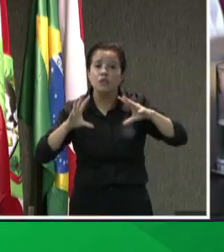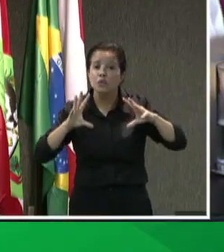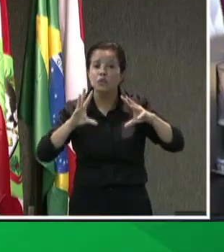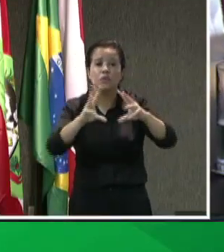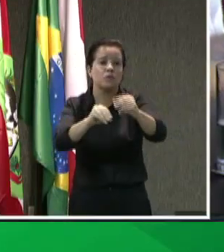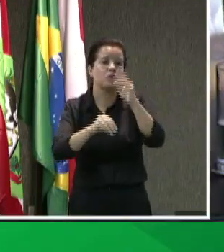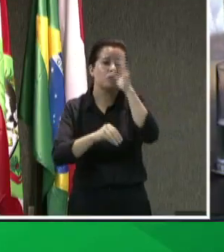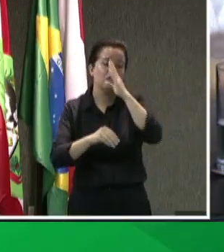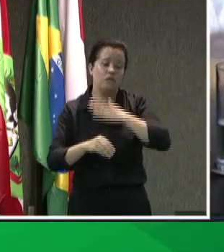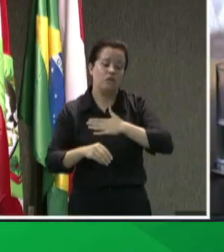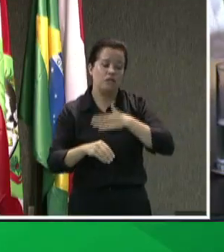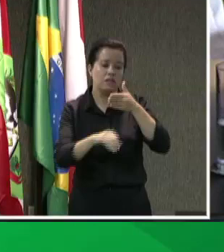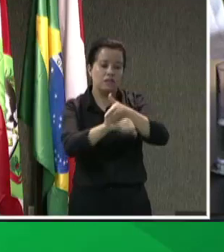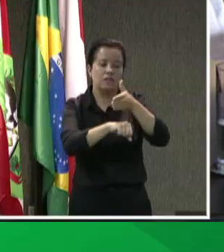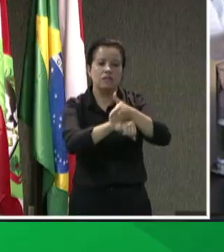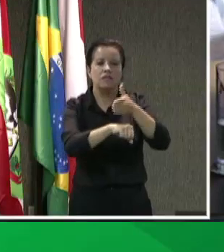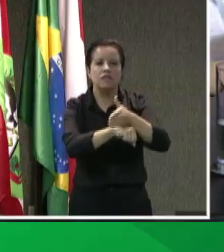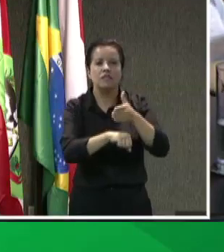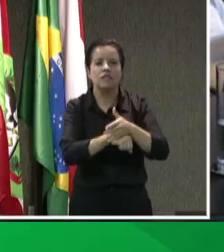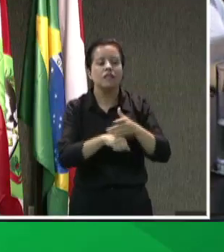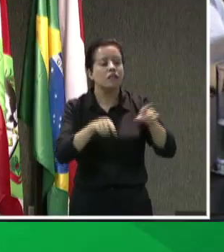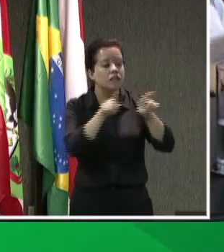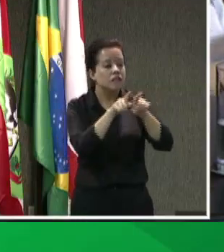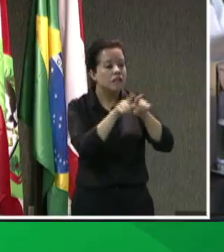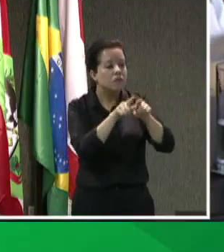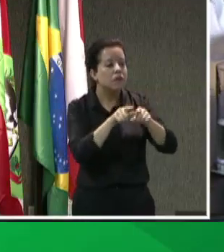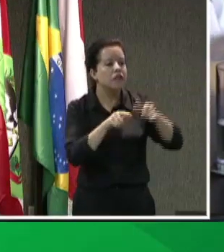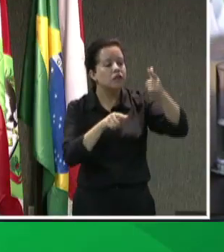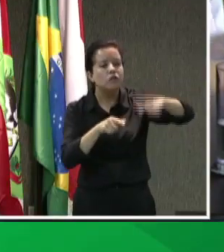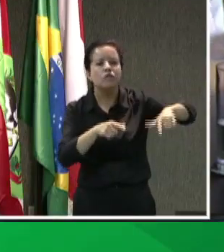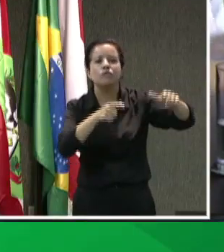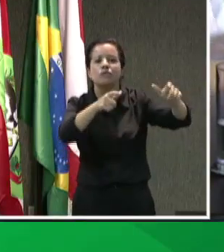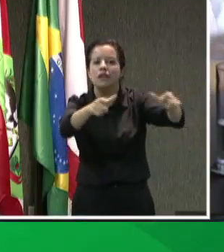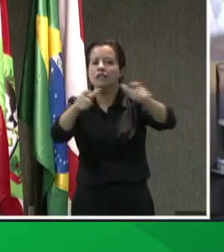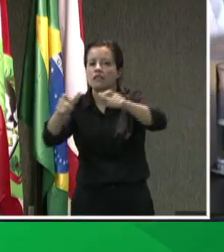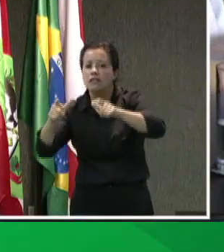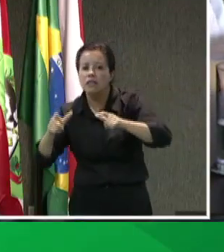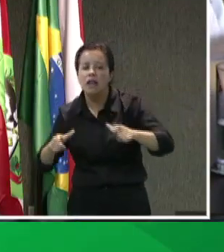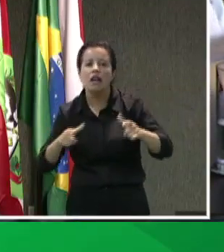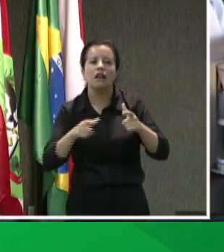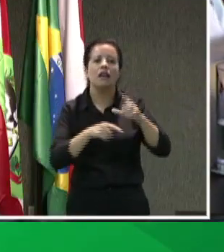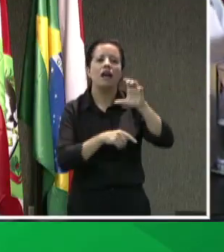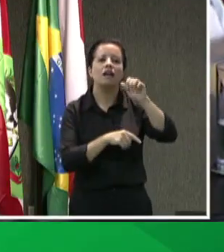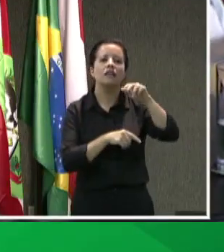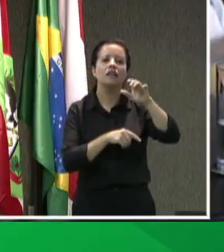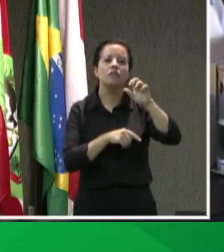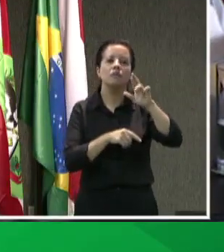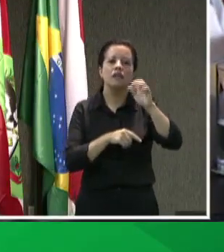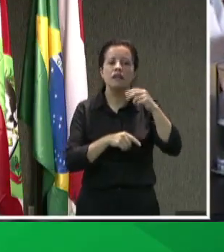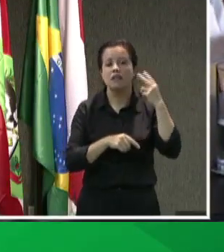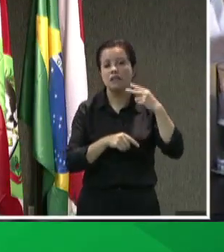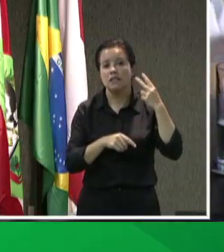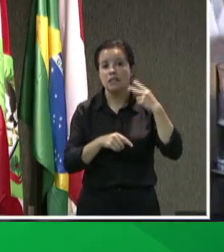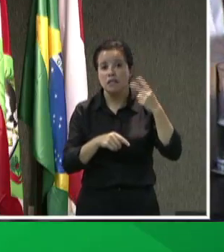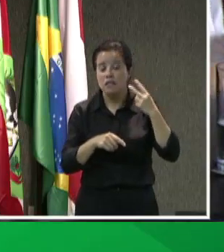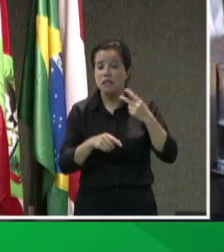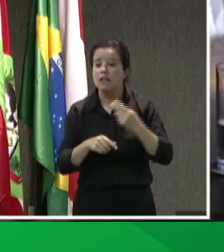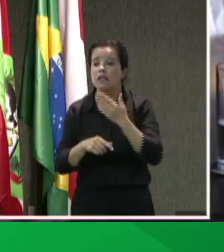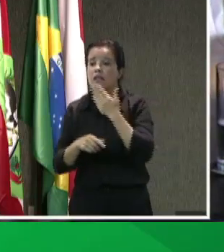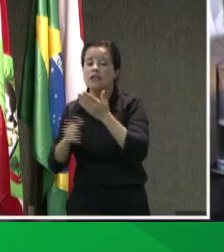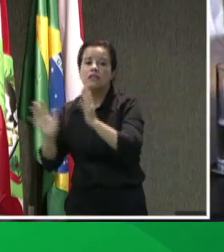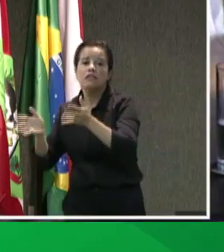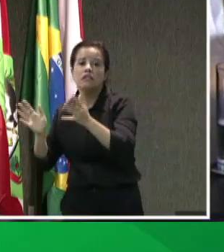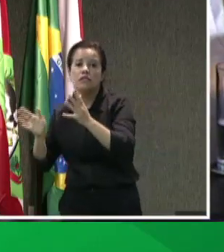E outras entidades que a gente já está tentando levar e mostrar para eles, através da Câmara, que a Câmara vai fazer. Então, vamos fazer também no comércio de